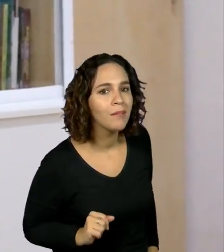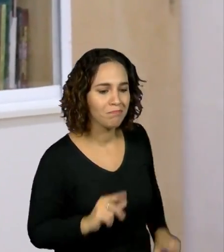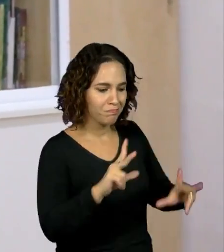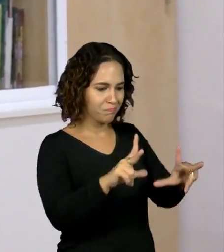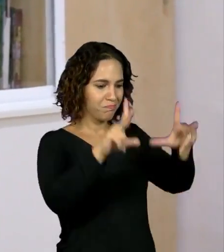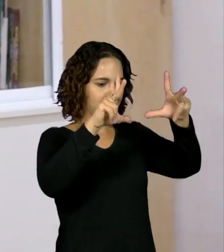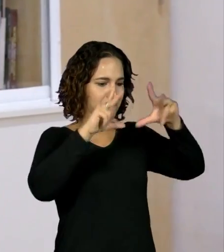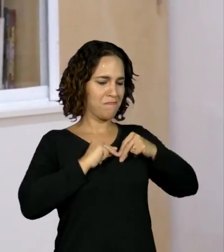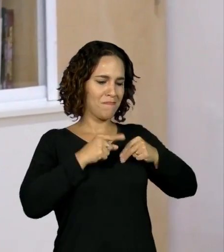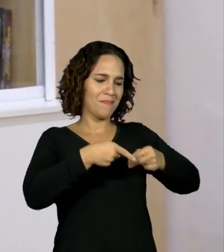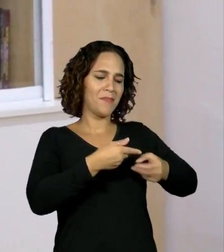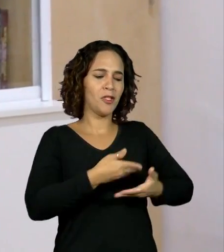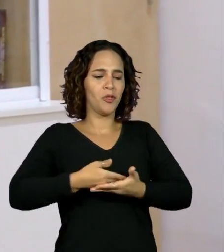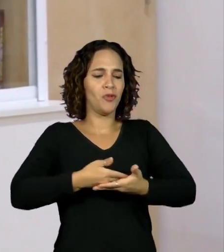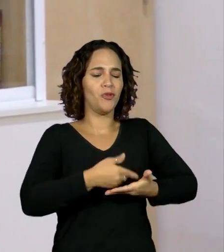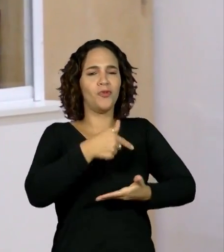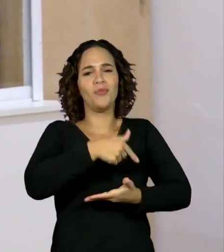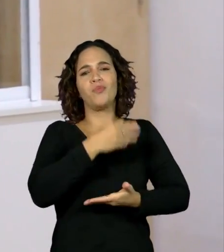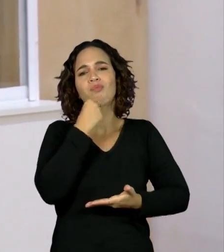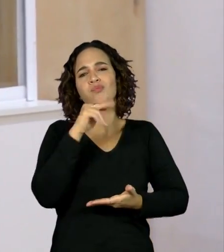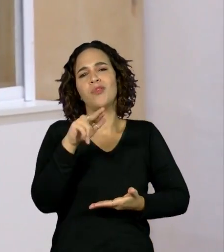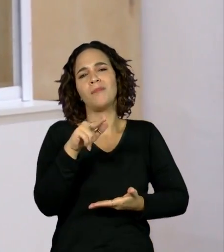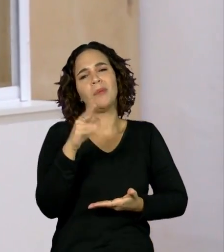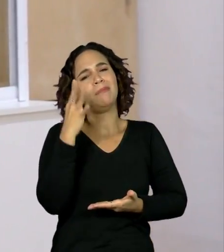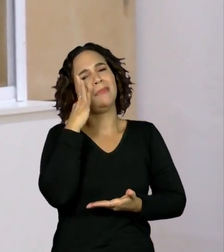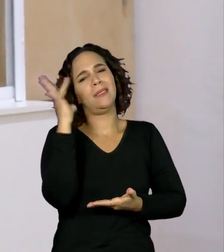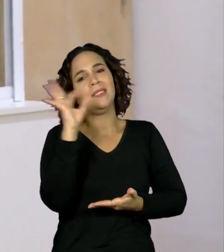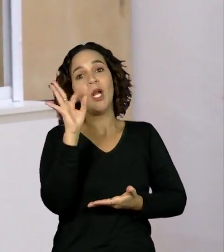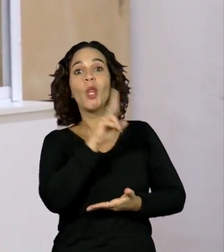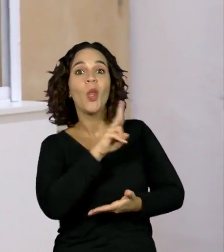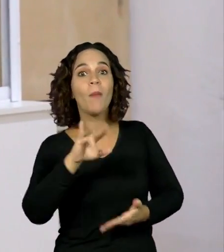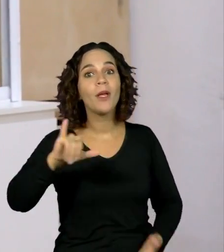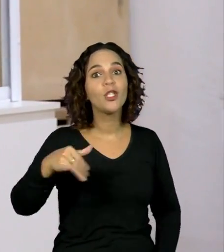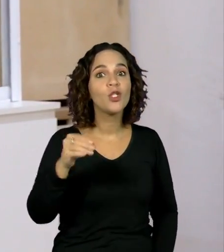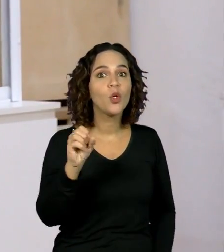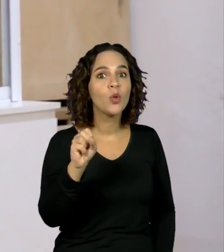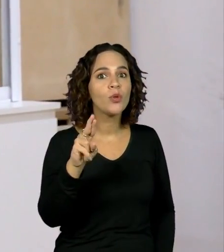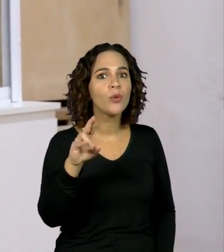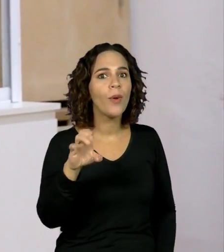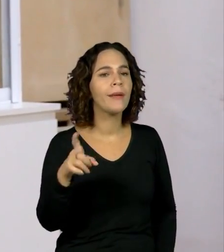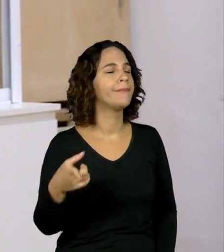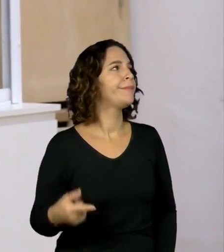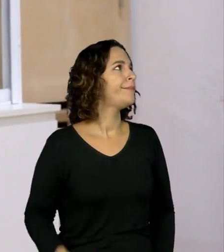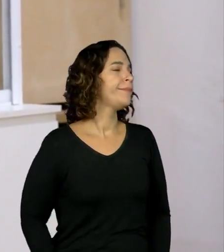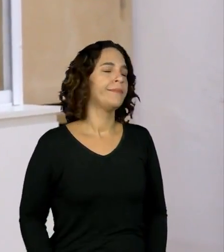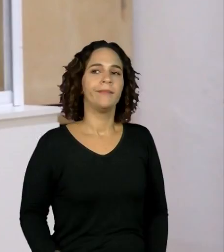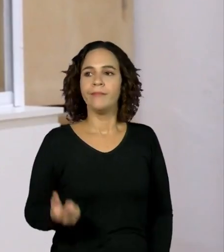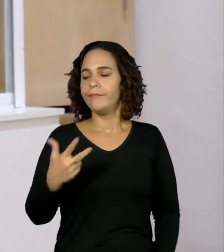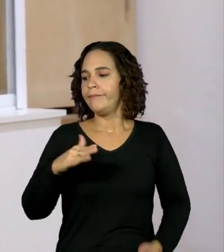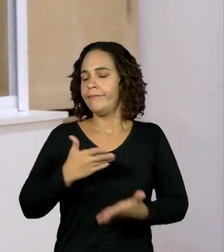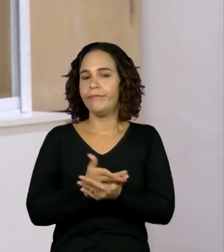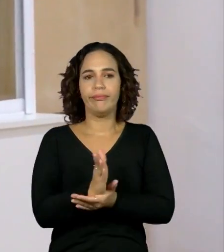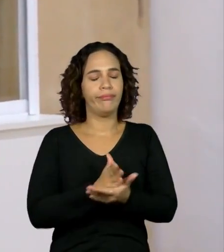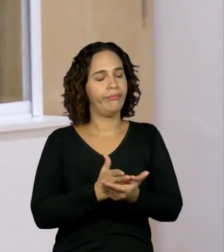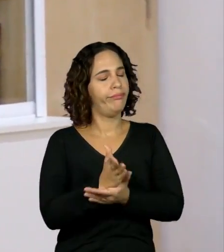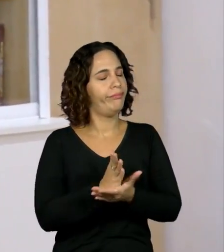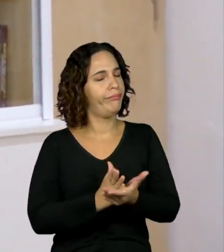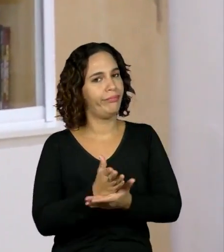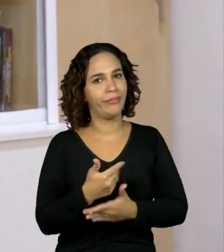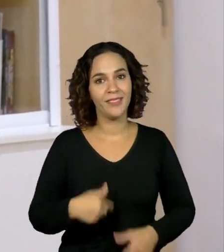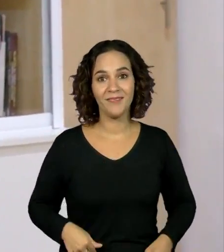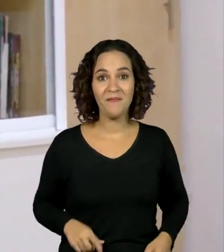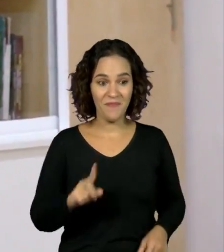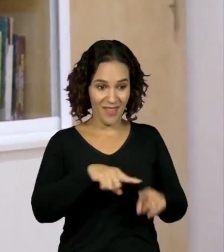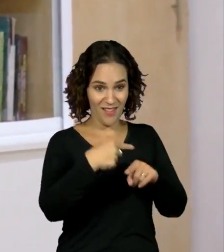um belo irmão. O nome dele é Josué. Vive pegando no meu pé. Quando ele for